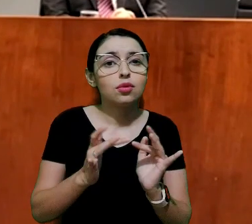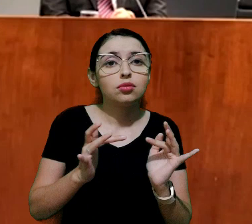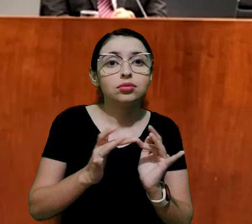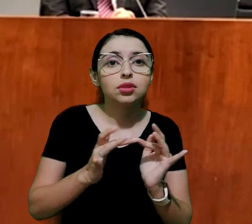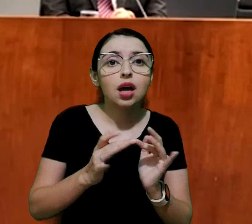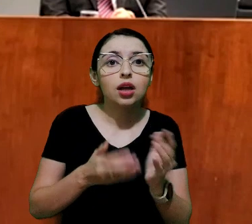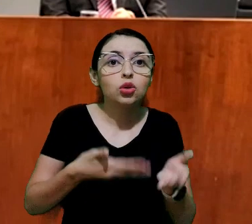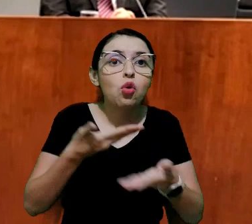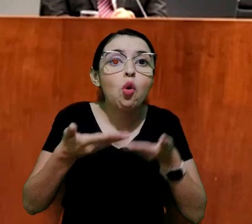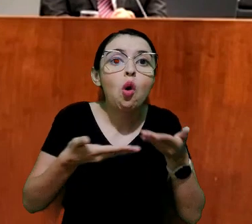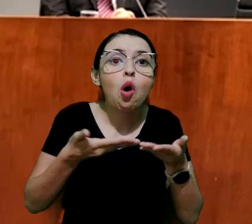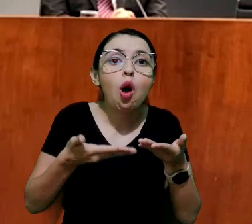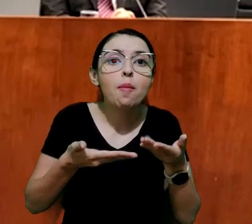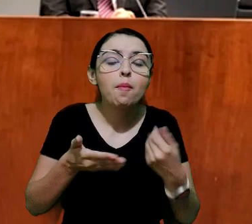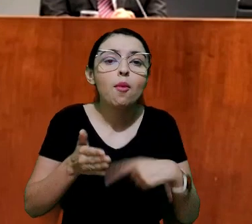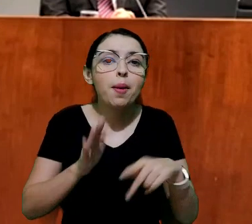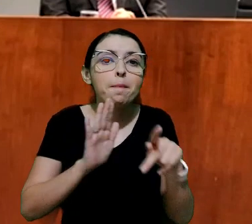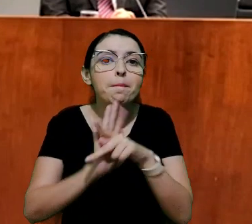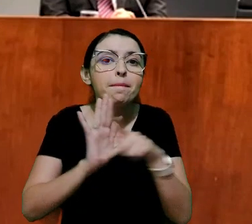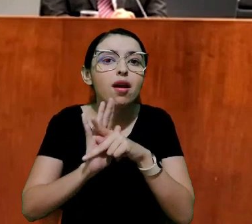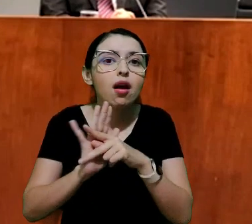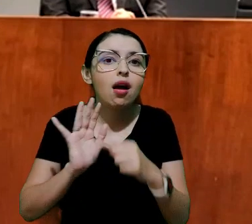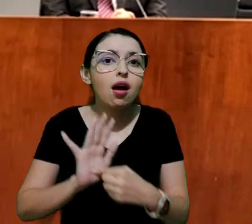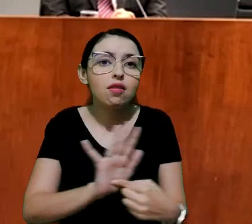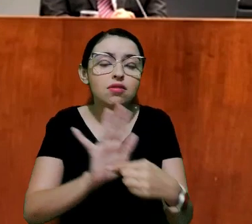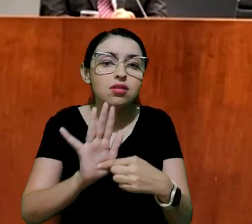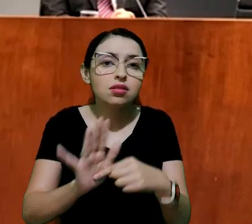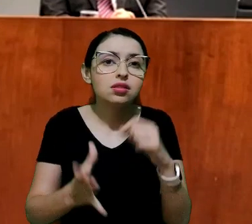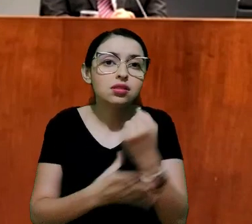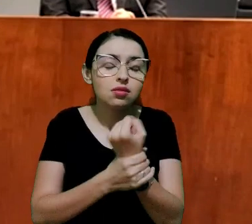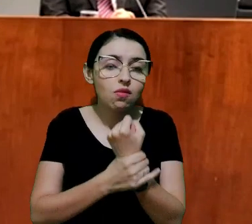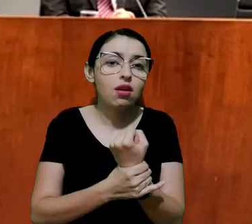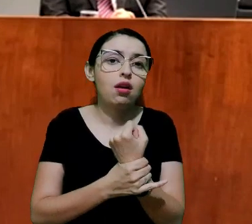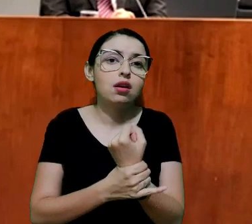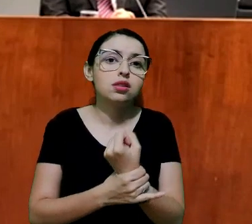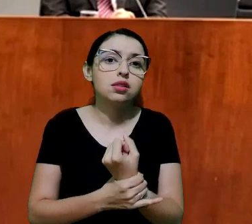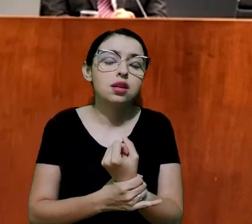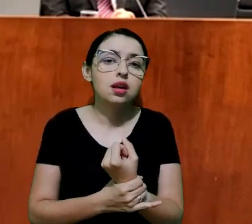prova de segurança? Para a